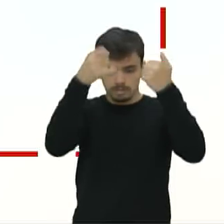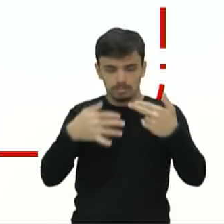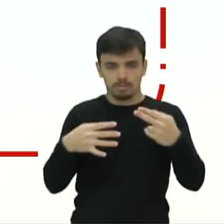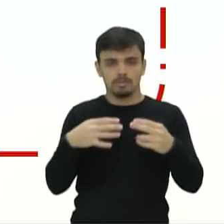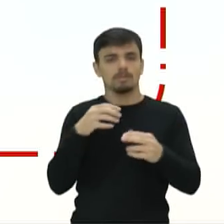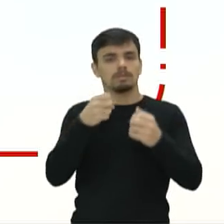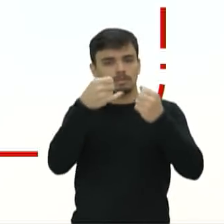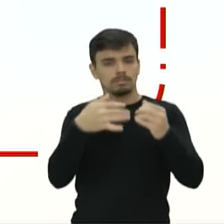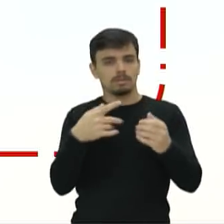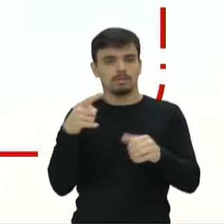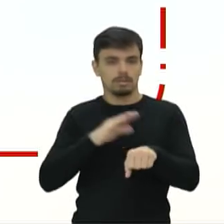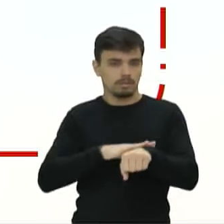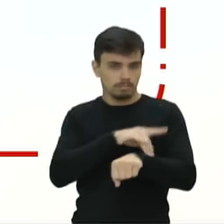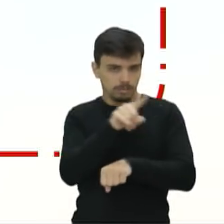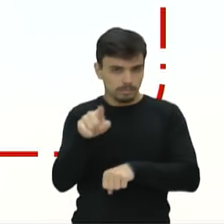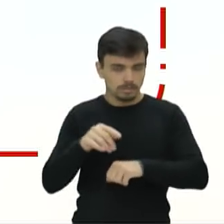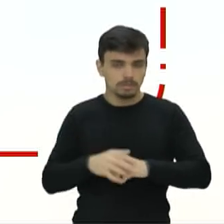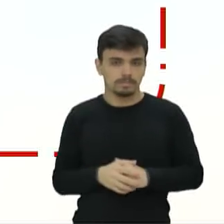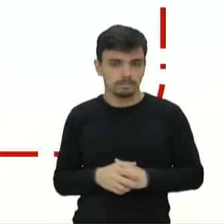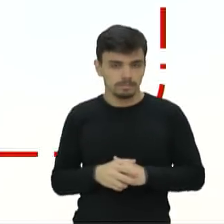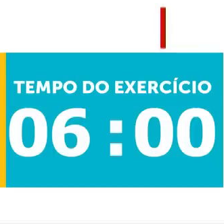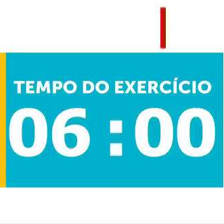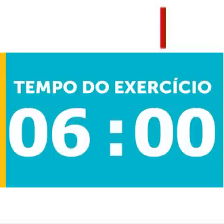problemas ambientais. Tempo está na tela, vai!